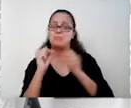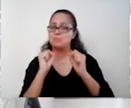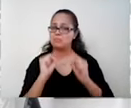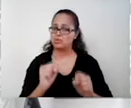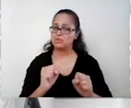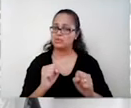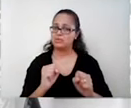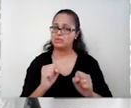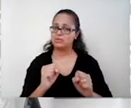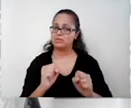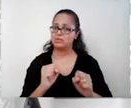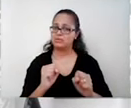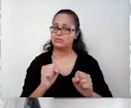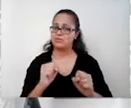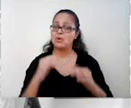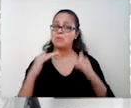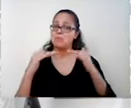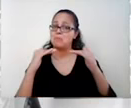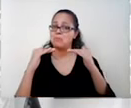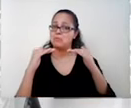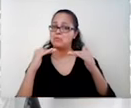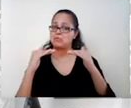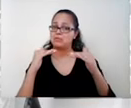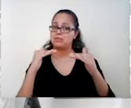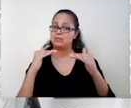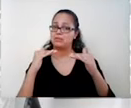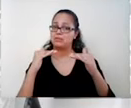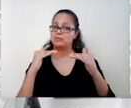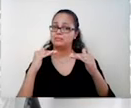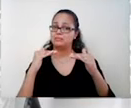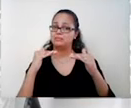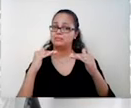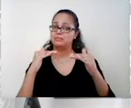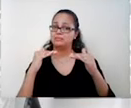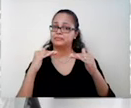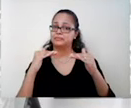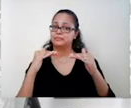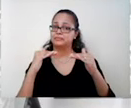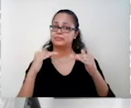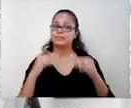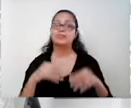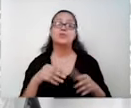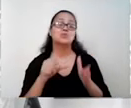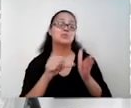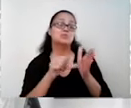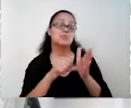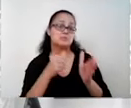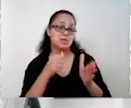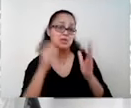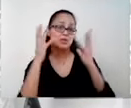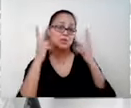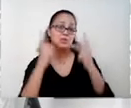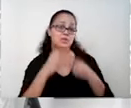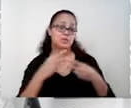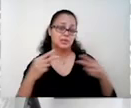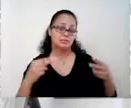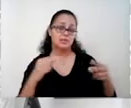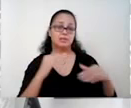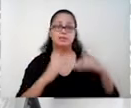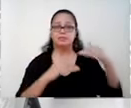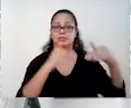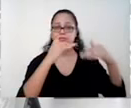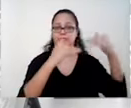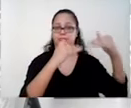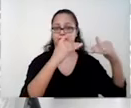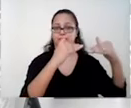mexamos essa articulação, esse encontro dos membros. E os primeiros animais a desenvolverem pernas articuladas, repito, foram os